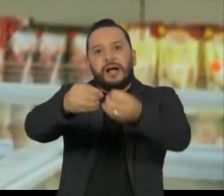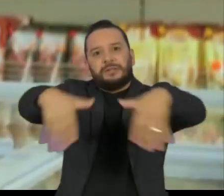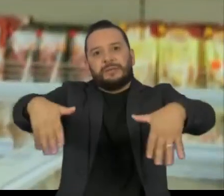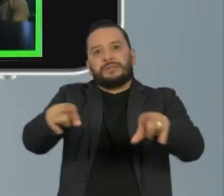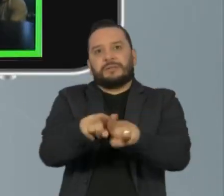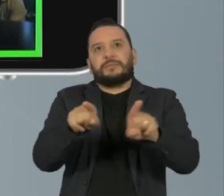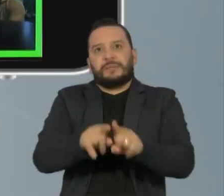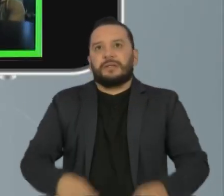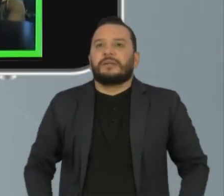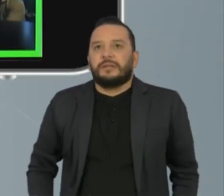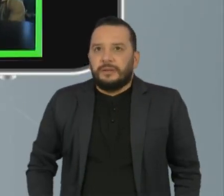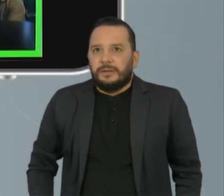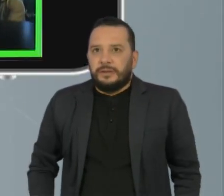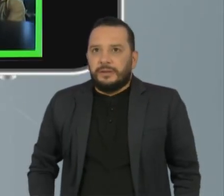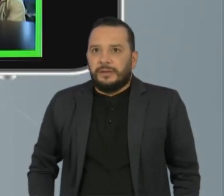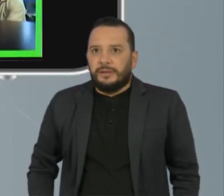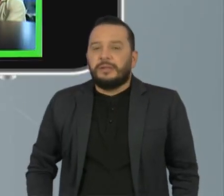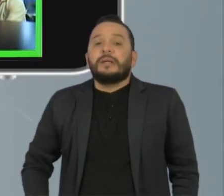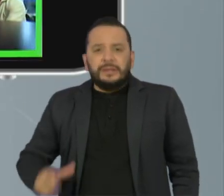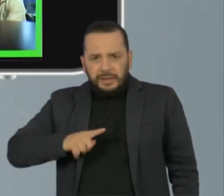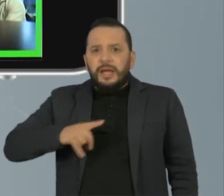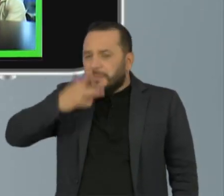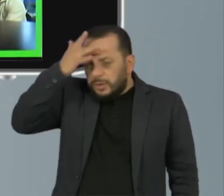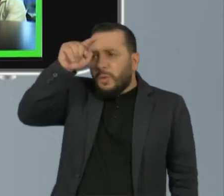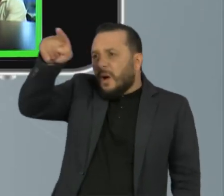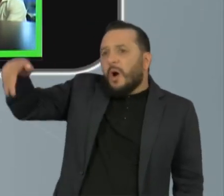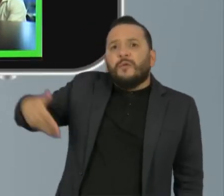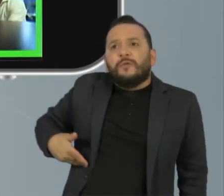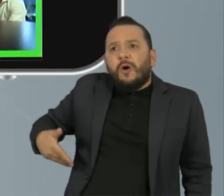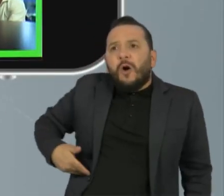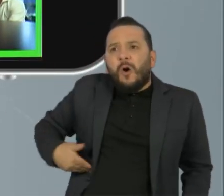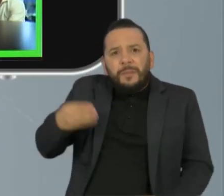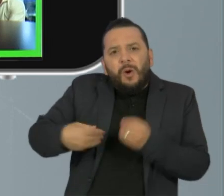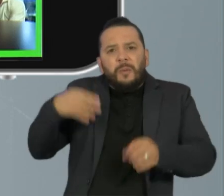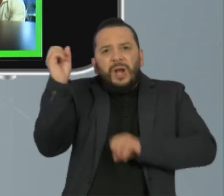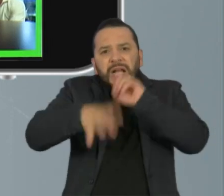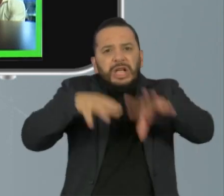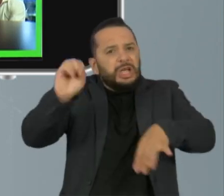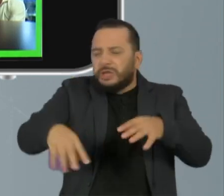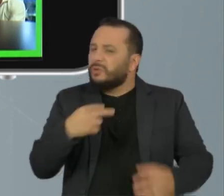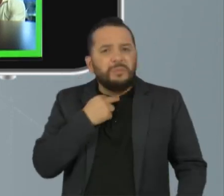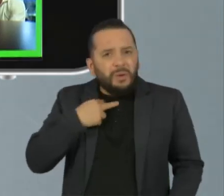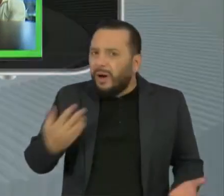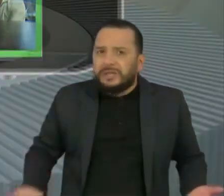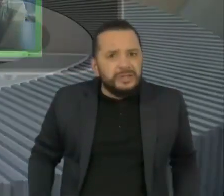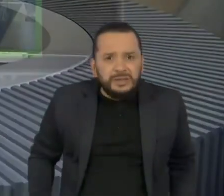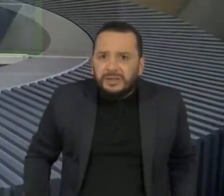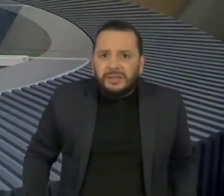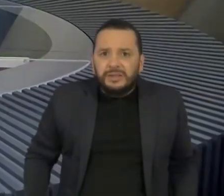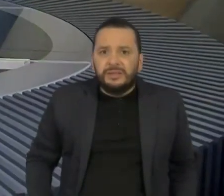desperdícios. Tem tanta gente passando fome e tanto produto sendo jogado no lixo. Isso não faz sentido.